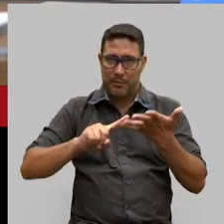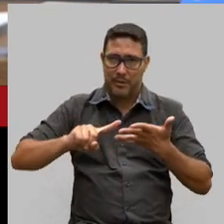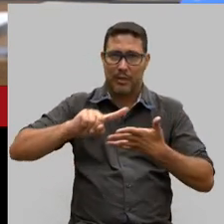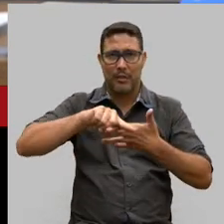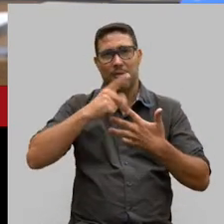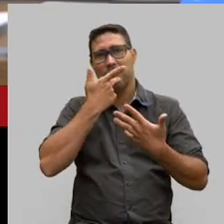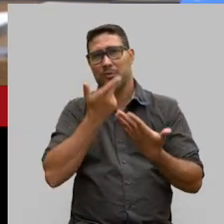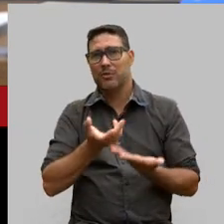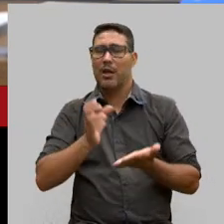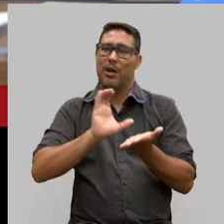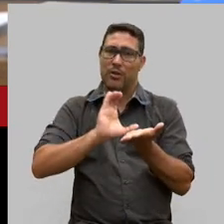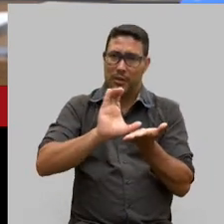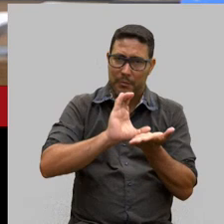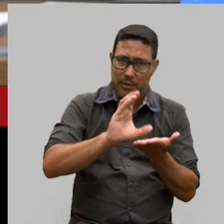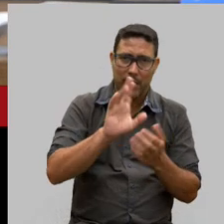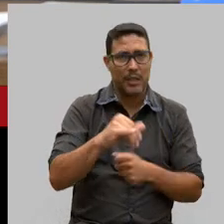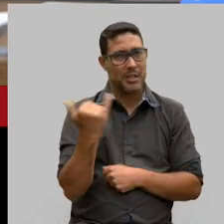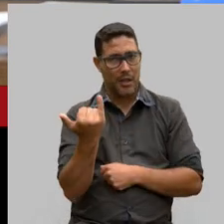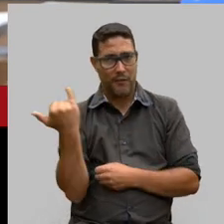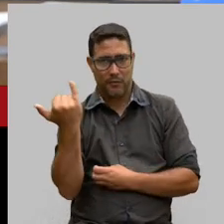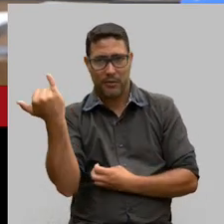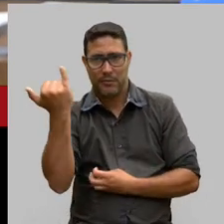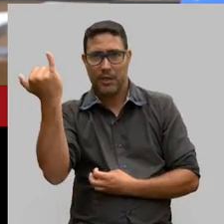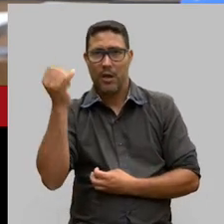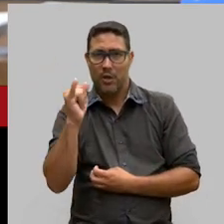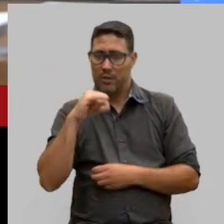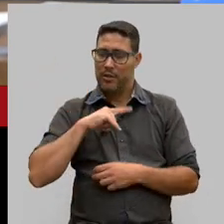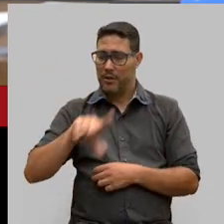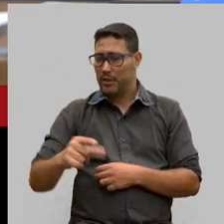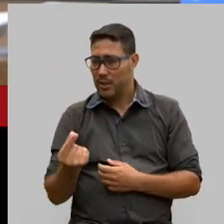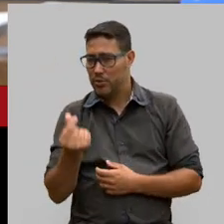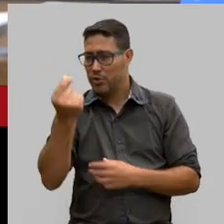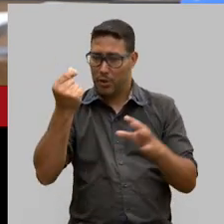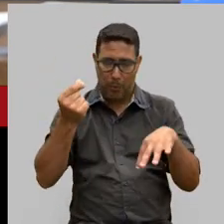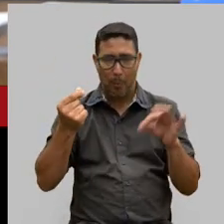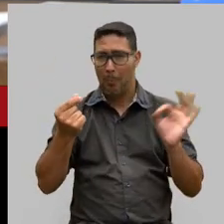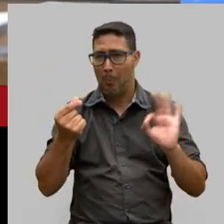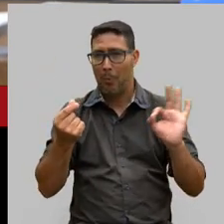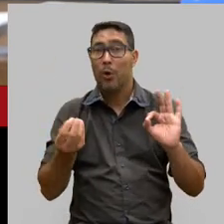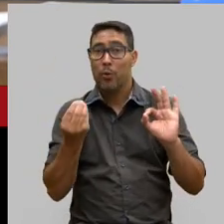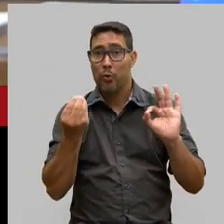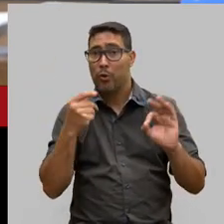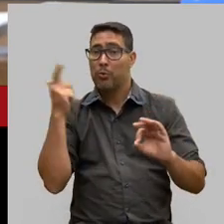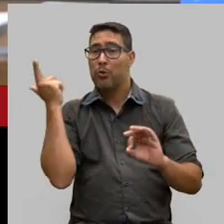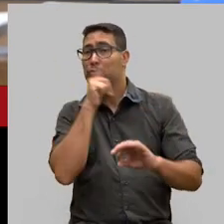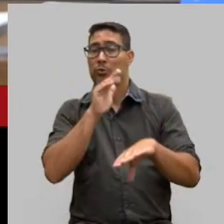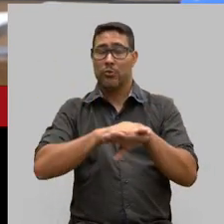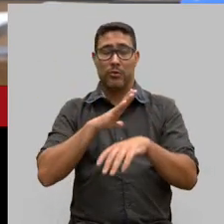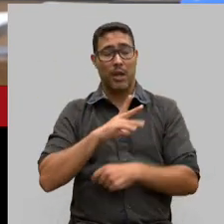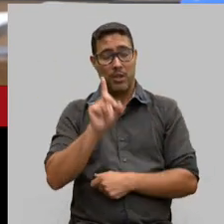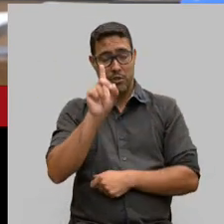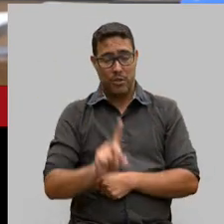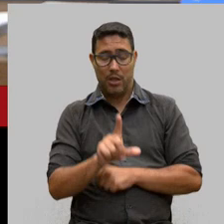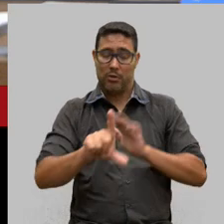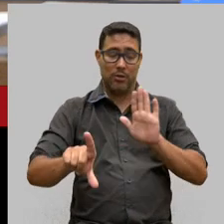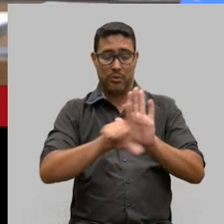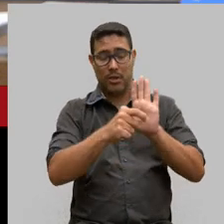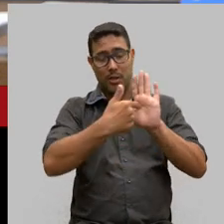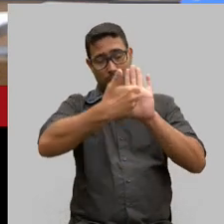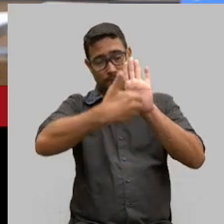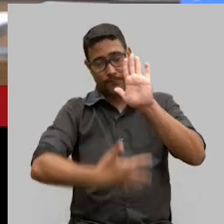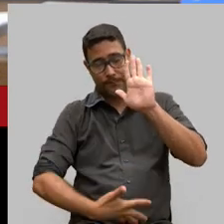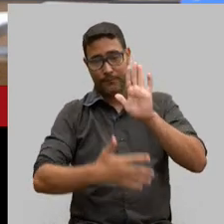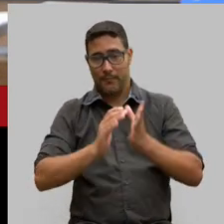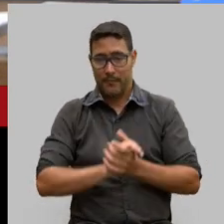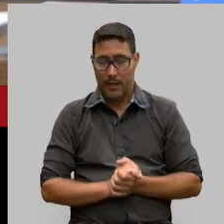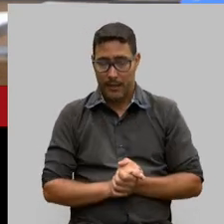fundamental né se a gente não tem um recurso financeiro a gente não consegue e efetivar os direitos que a lei já prevê